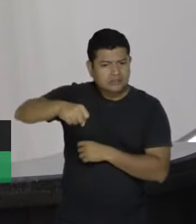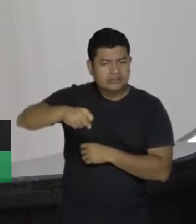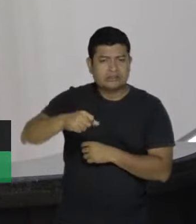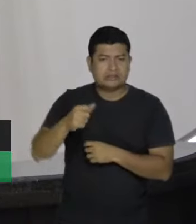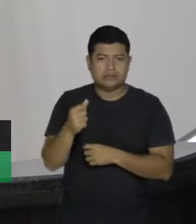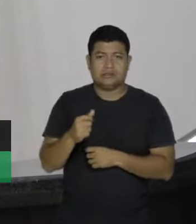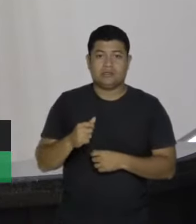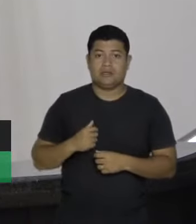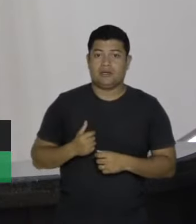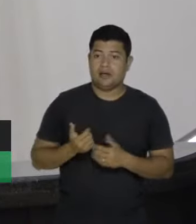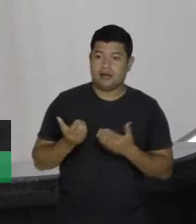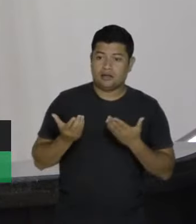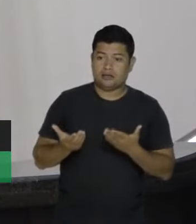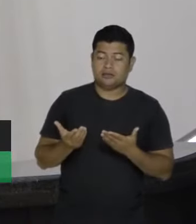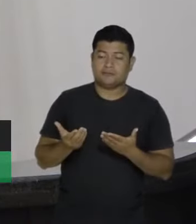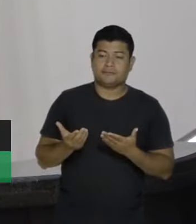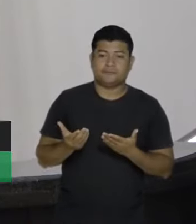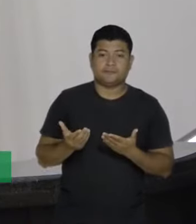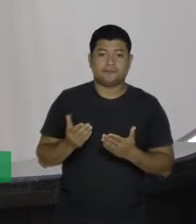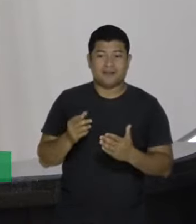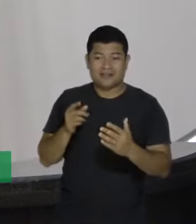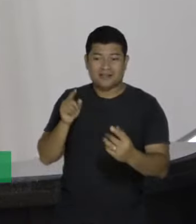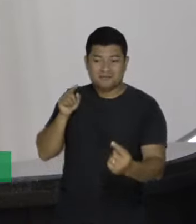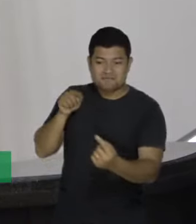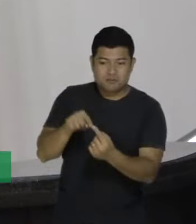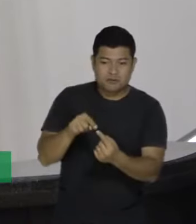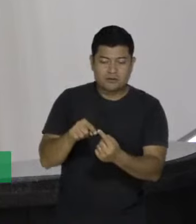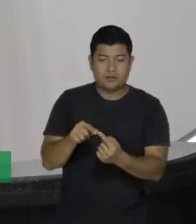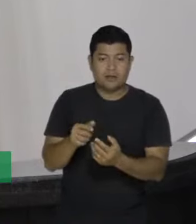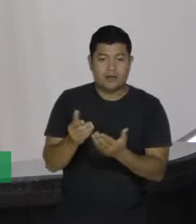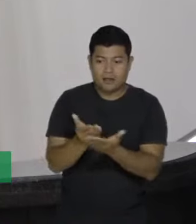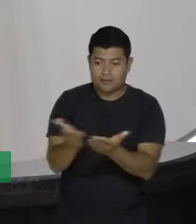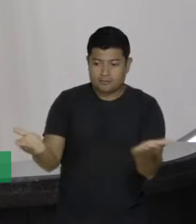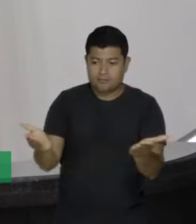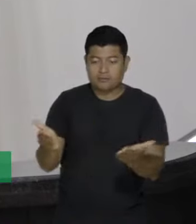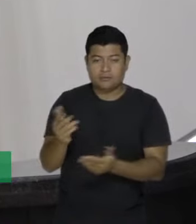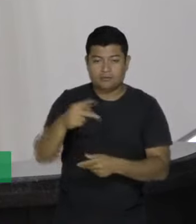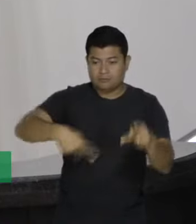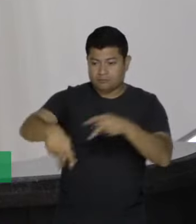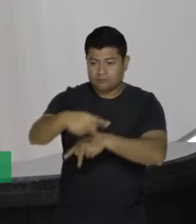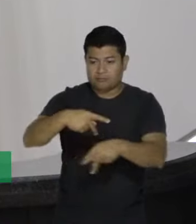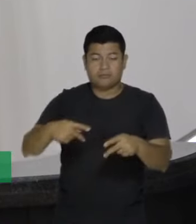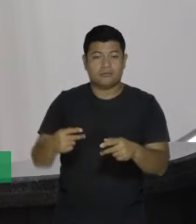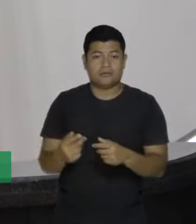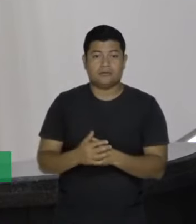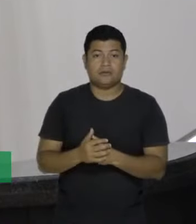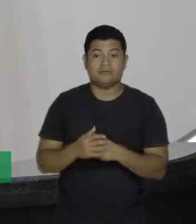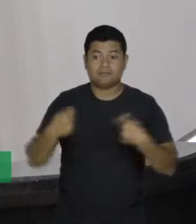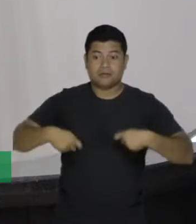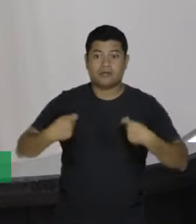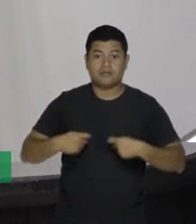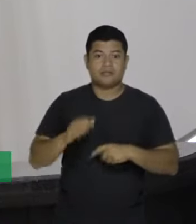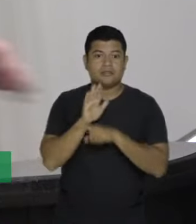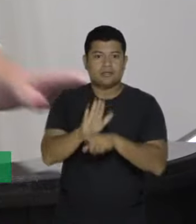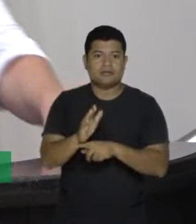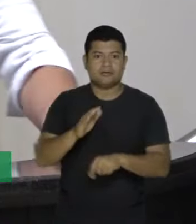atender, chegar nas pessoas que efetivamente precisam das nossas mãos. Muito obrigada, senhor